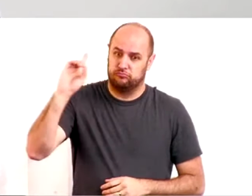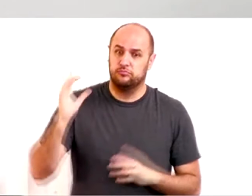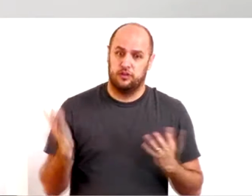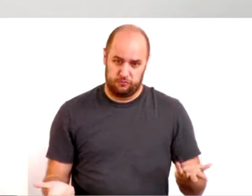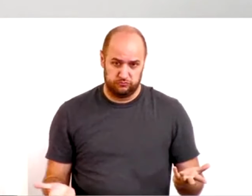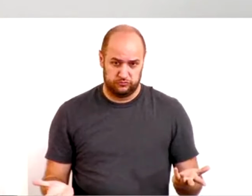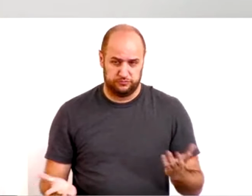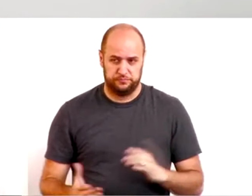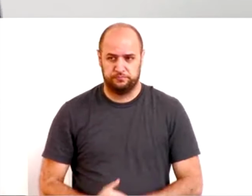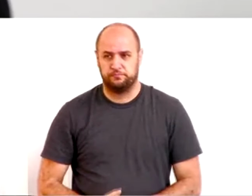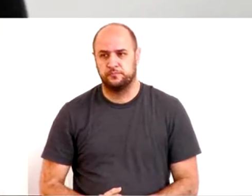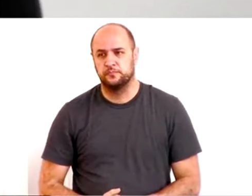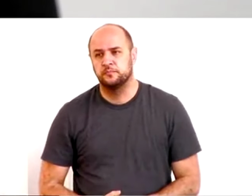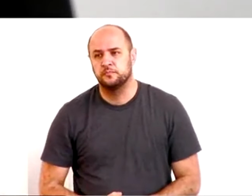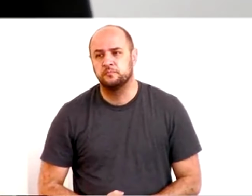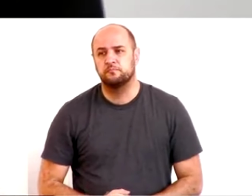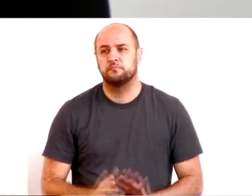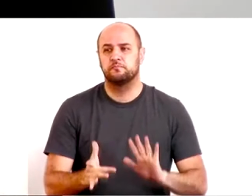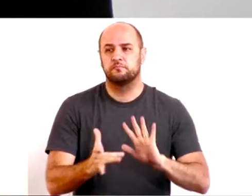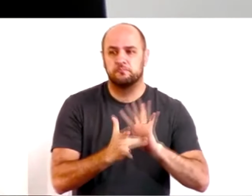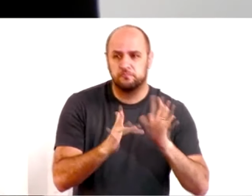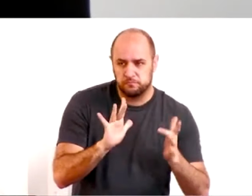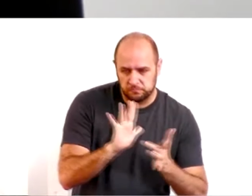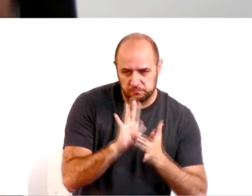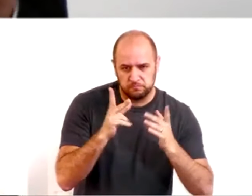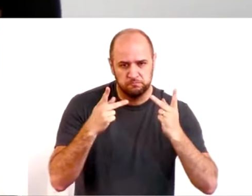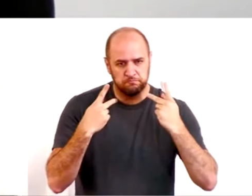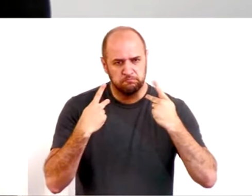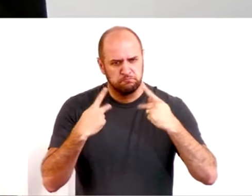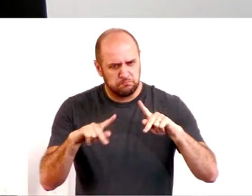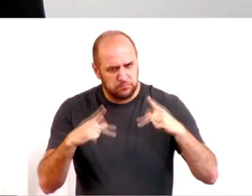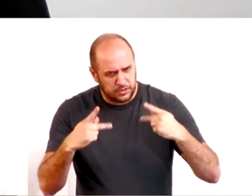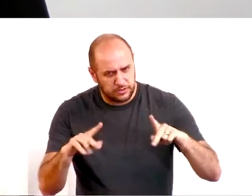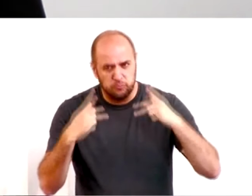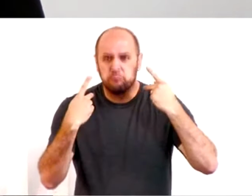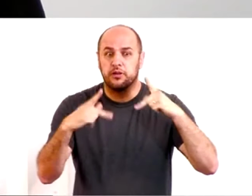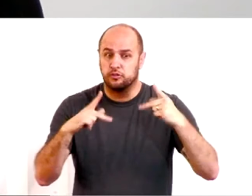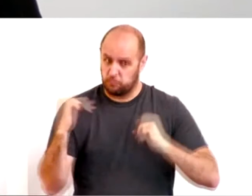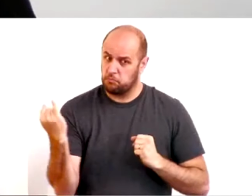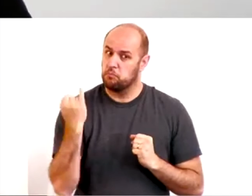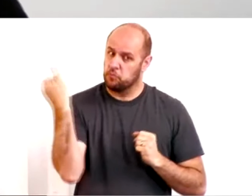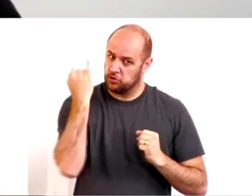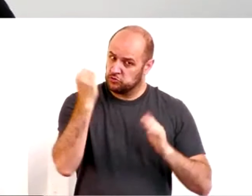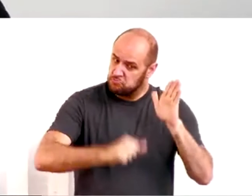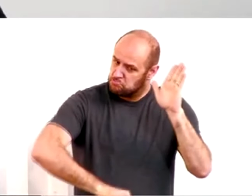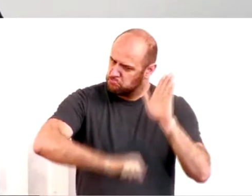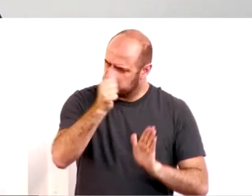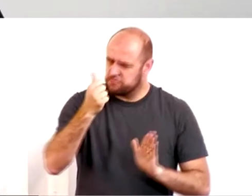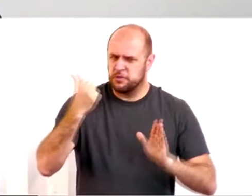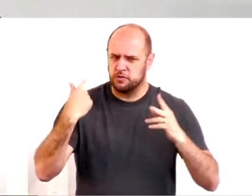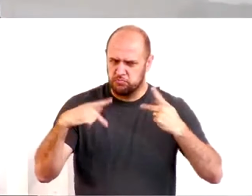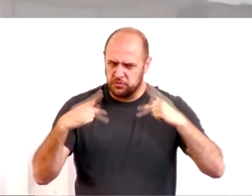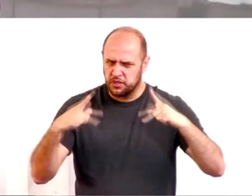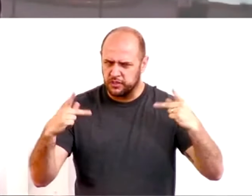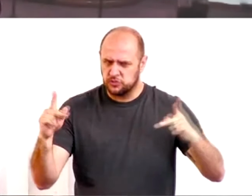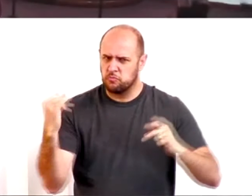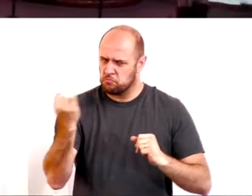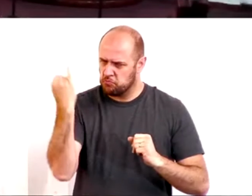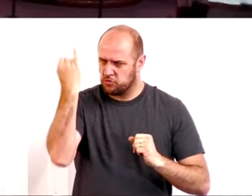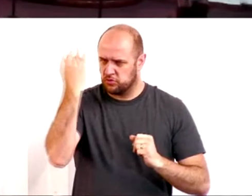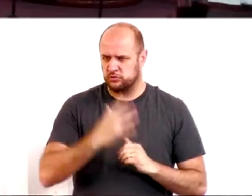Deus. Jesus, neste sermão, no seu grande primeiro sermão, no seu ministério, vai